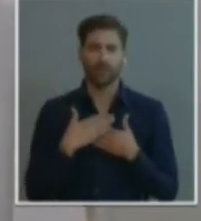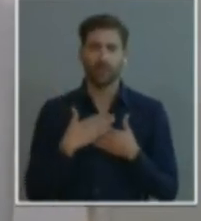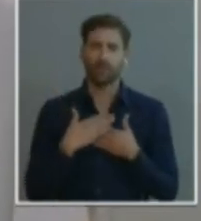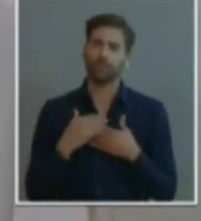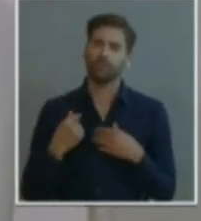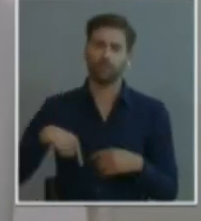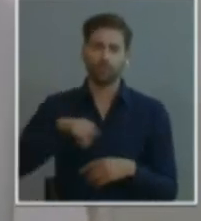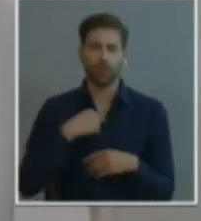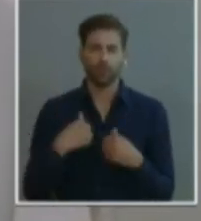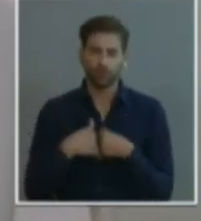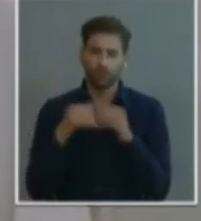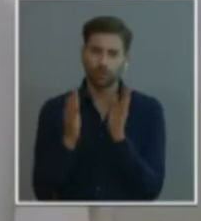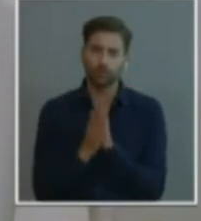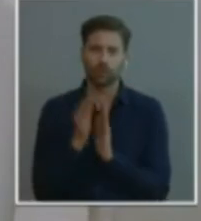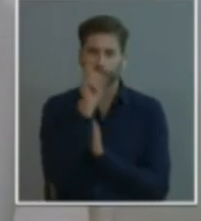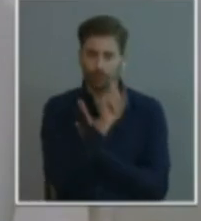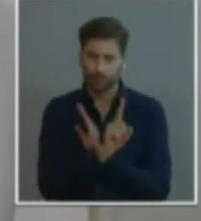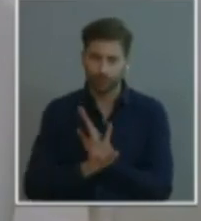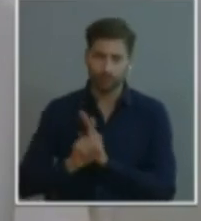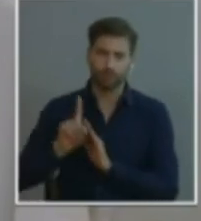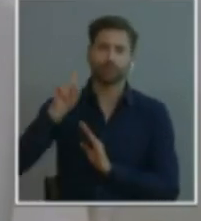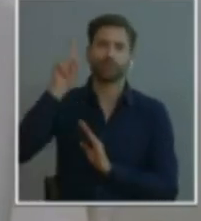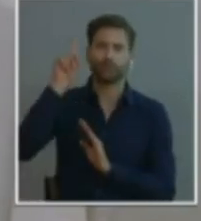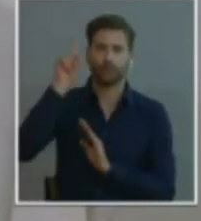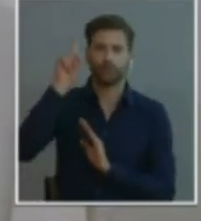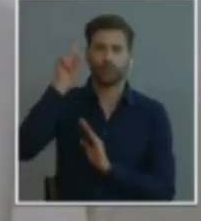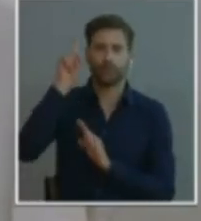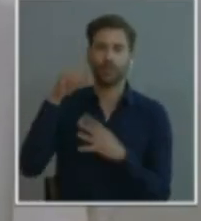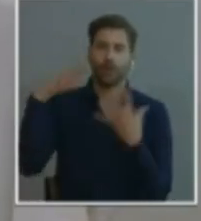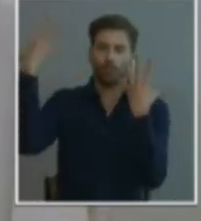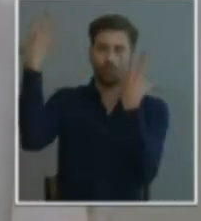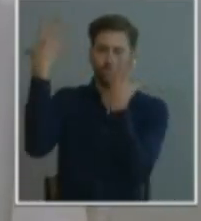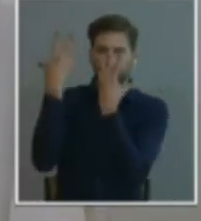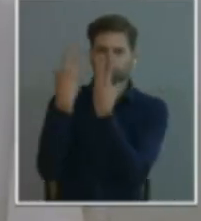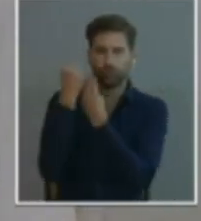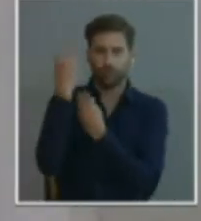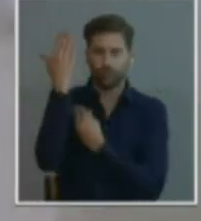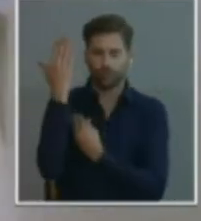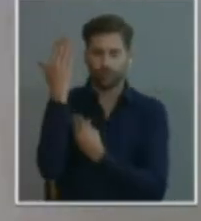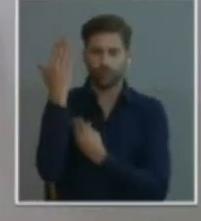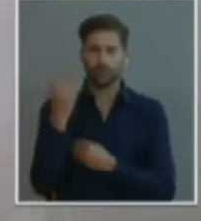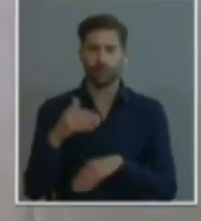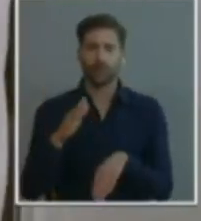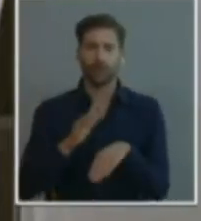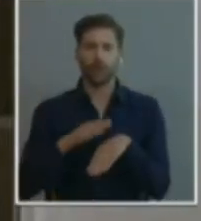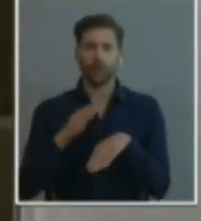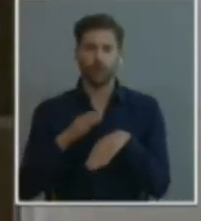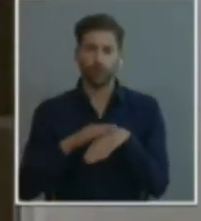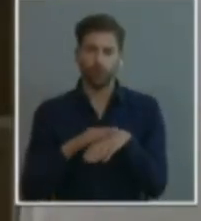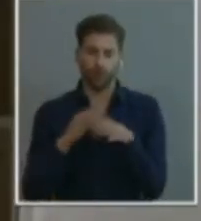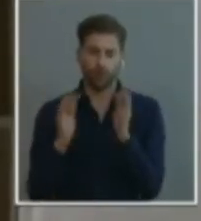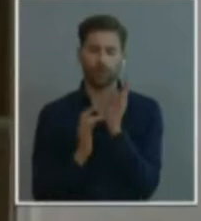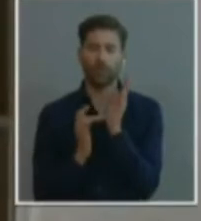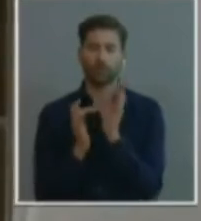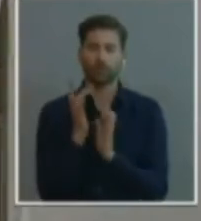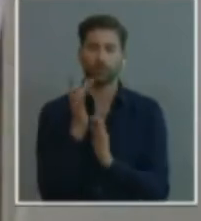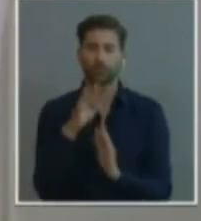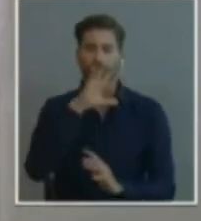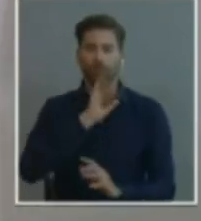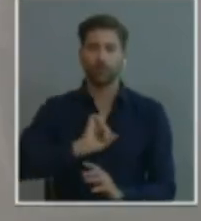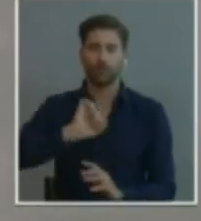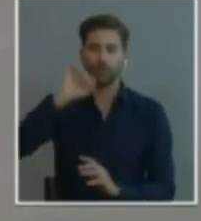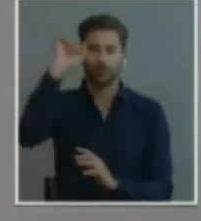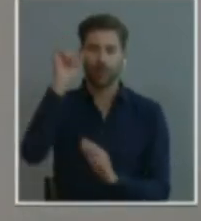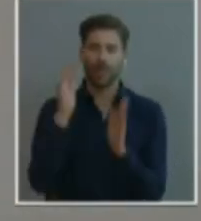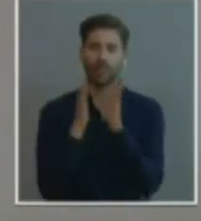alto, para merecermos participar da sua glória. Por nosso Senhor Jesus Cristo, vosso Filho, que é